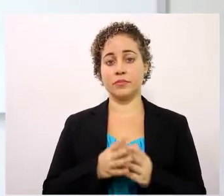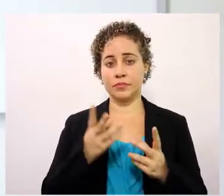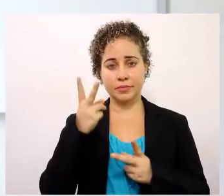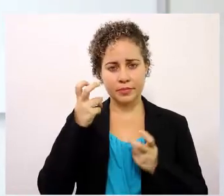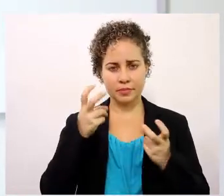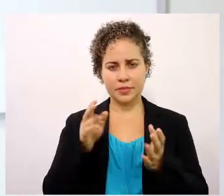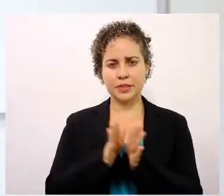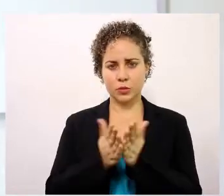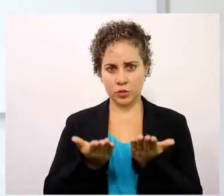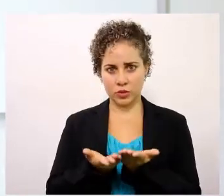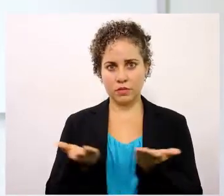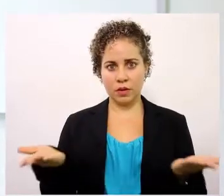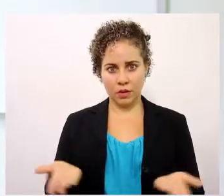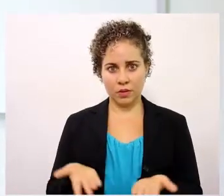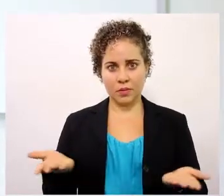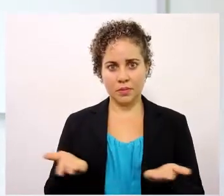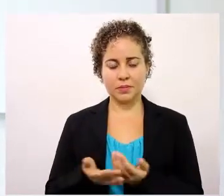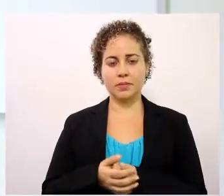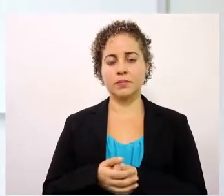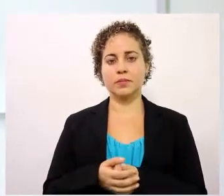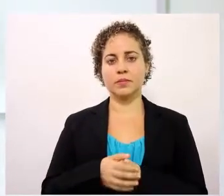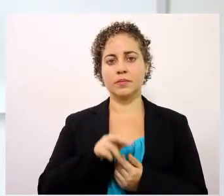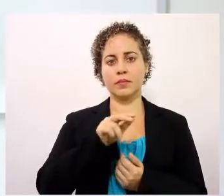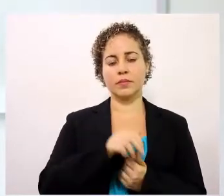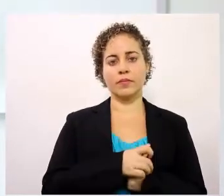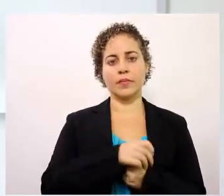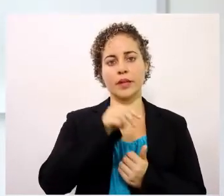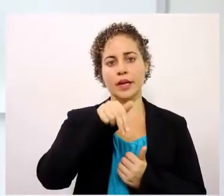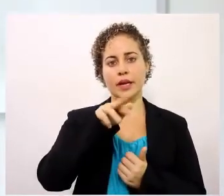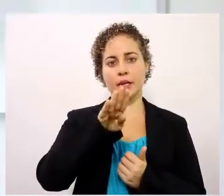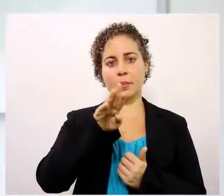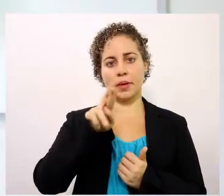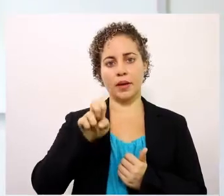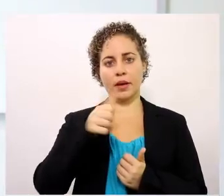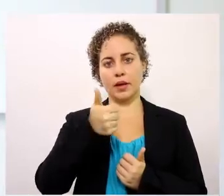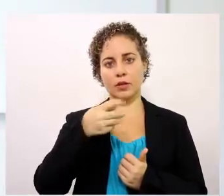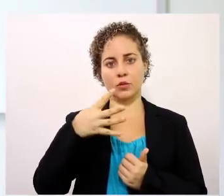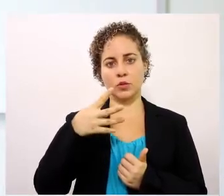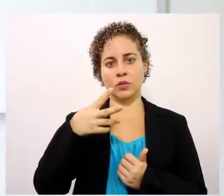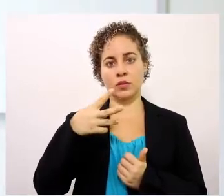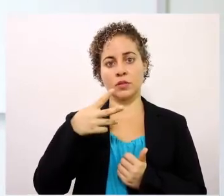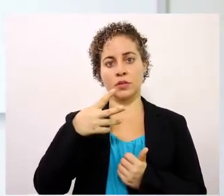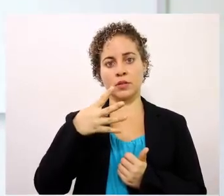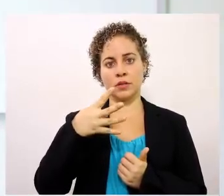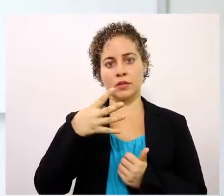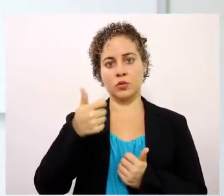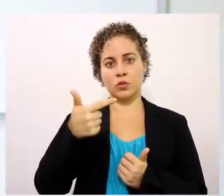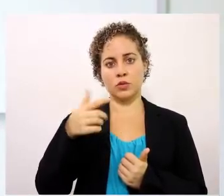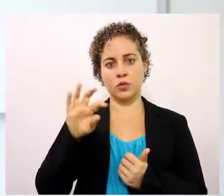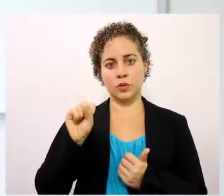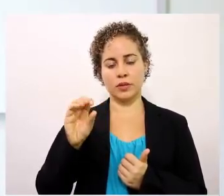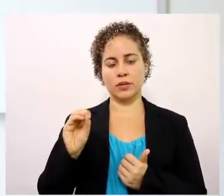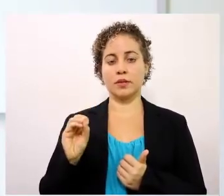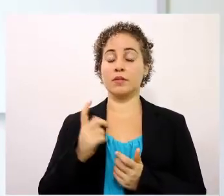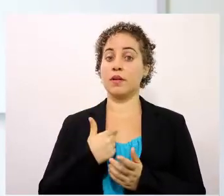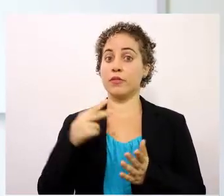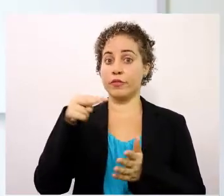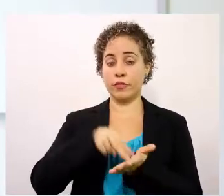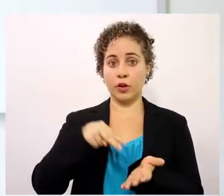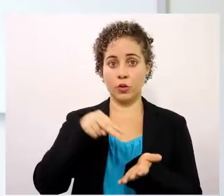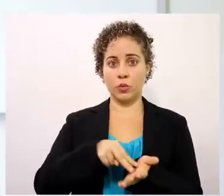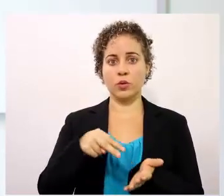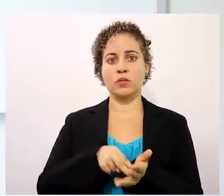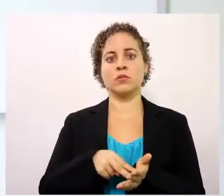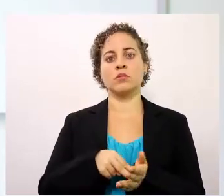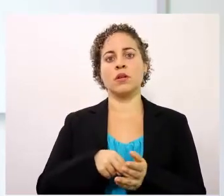verifique em seu caderno de atividade. Pela norma NBR 14280, a taxa de frequência dos acidentes